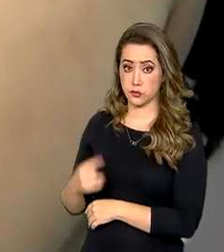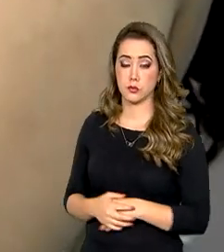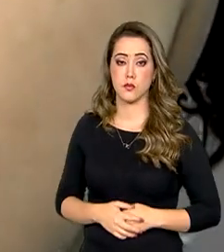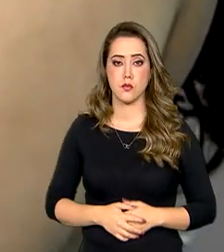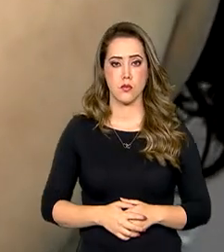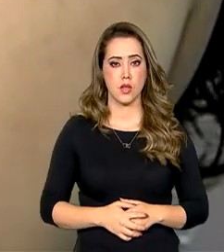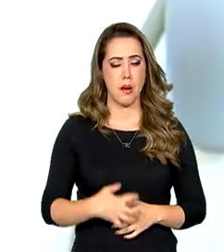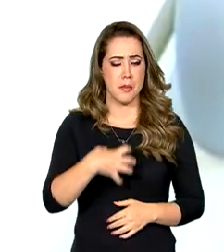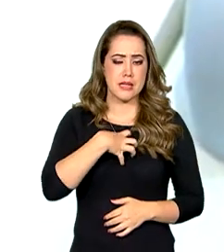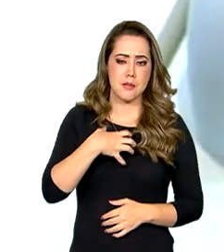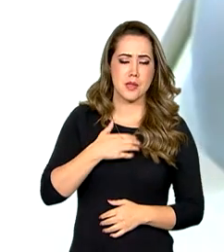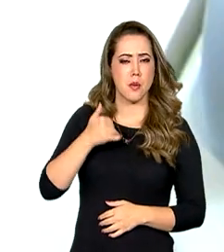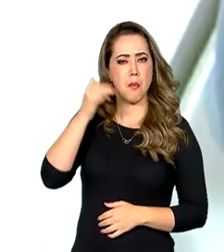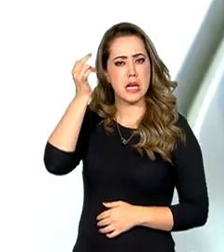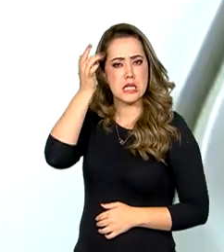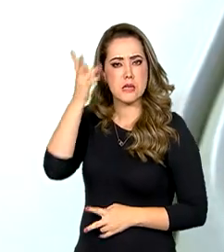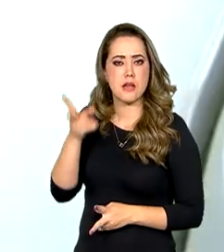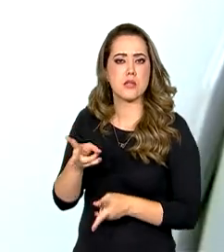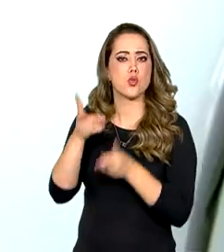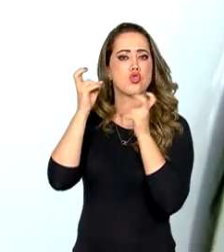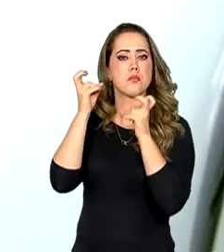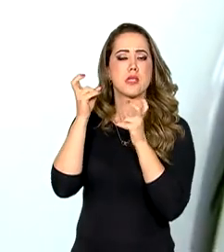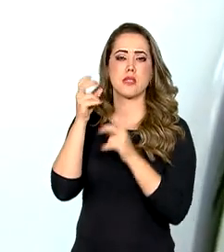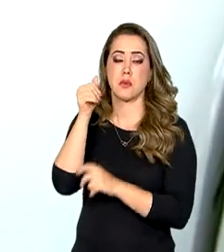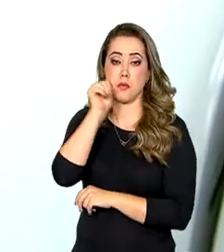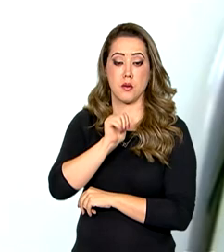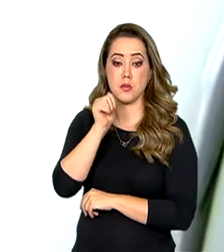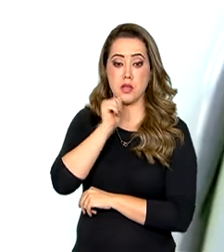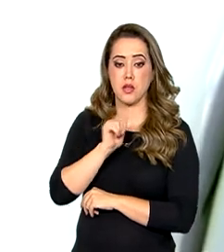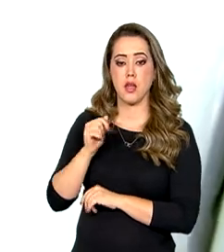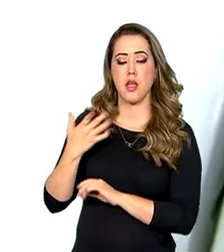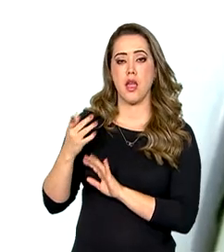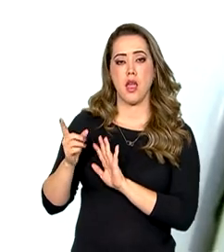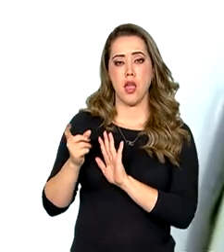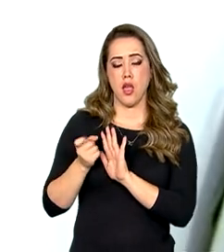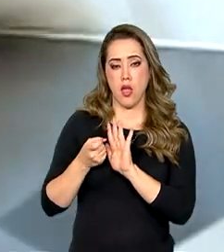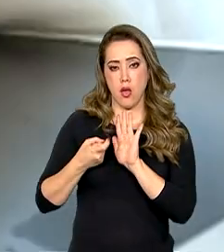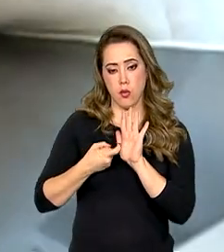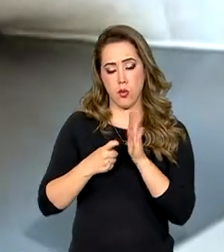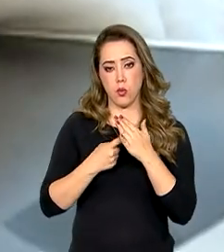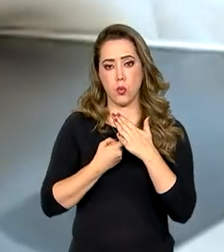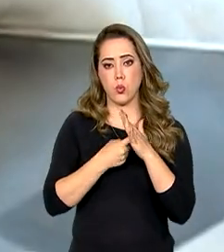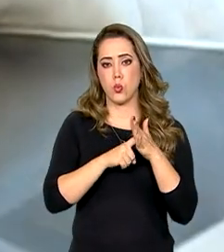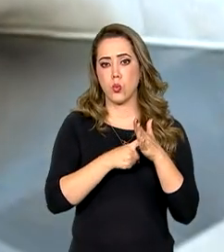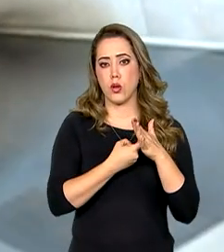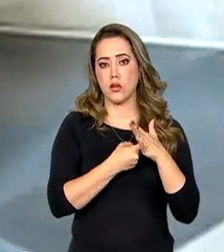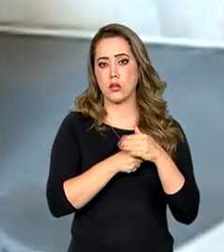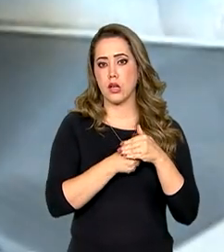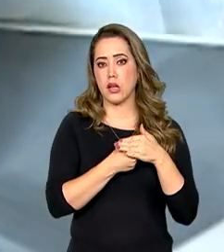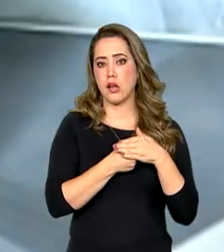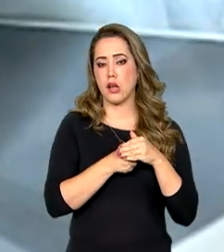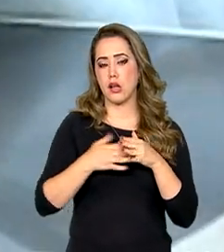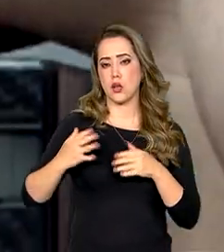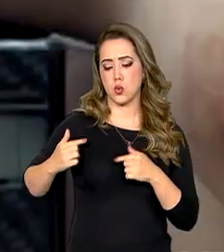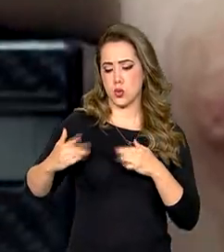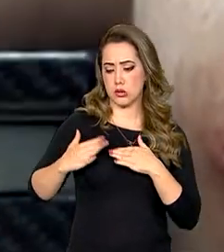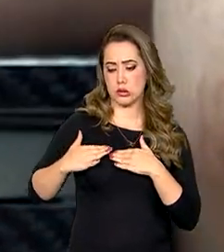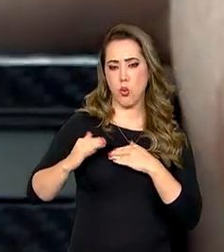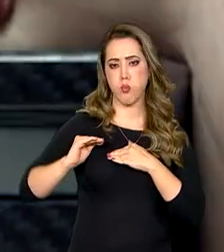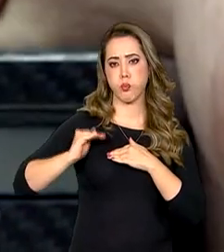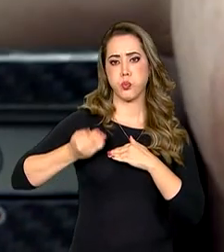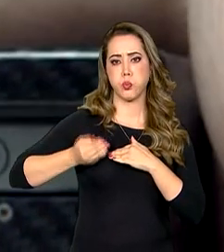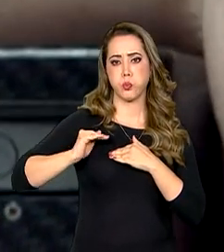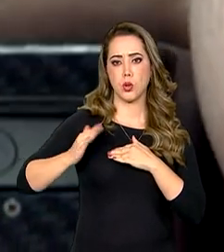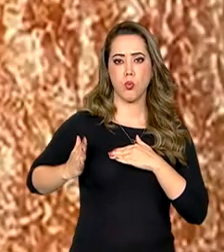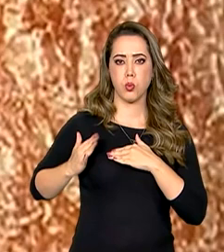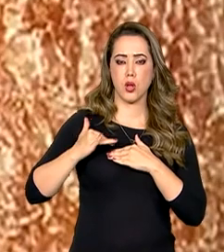mama mais fácil de ser percebido pela mulher é um caroço no seio, acompanhado ou não de dor. A